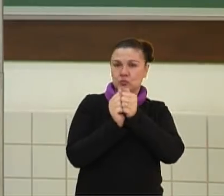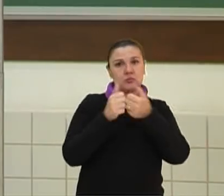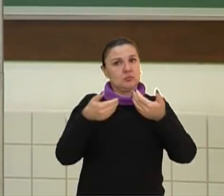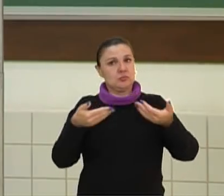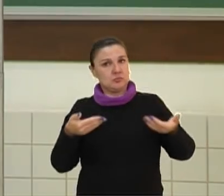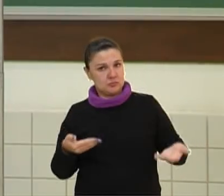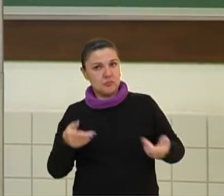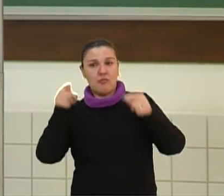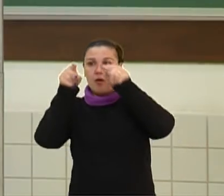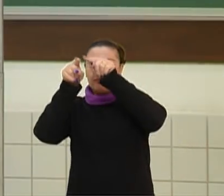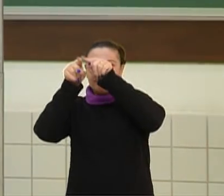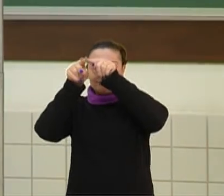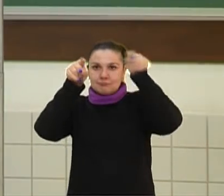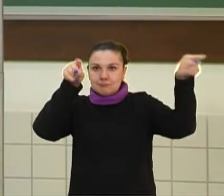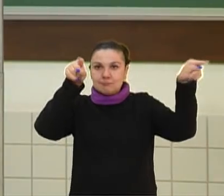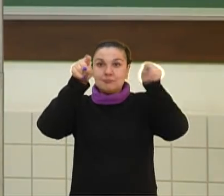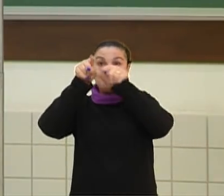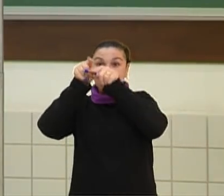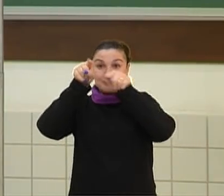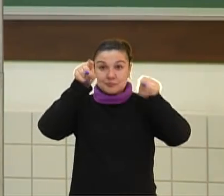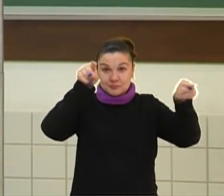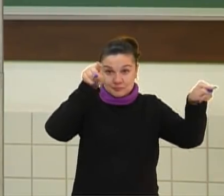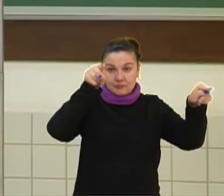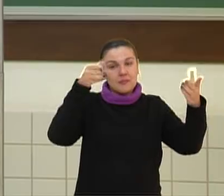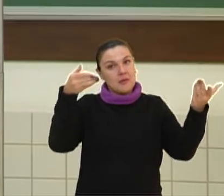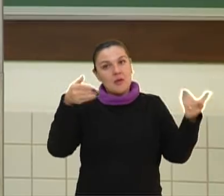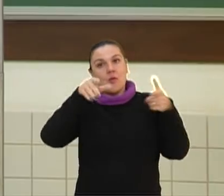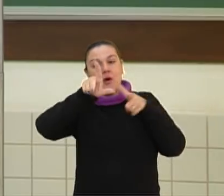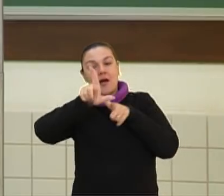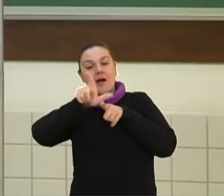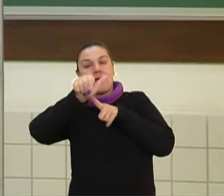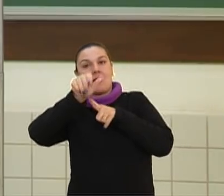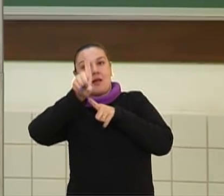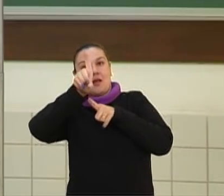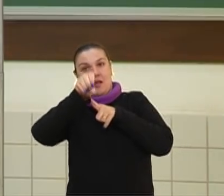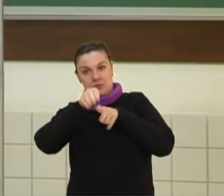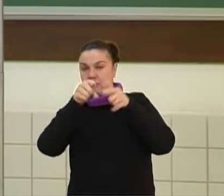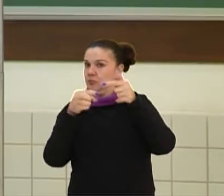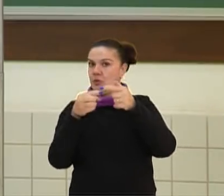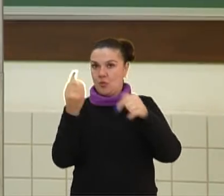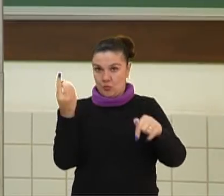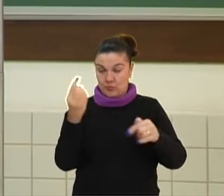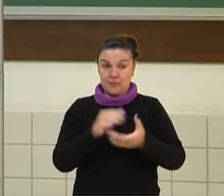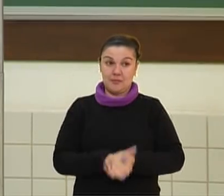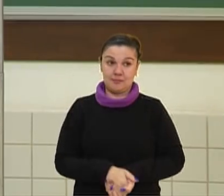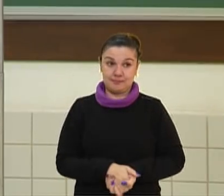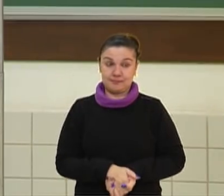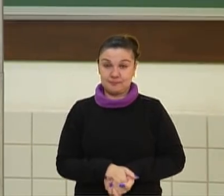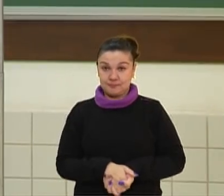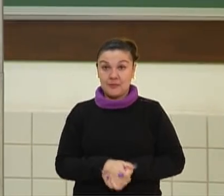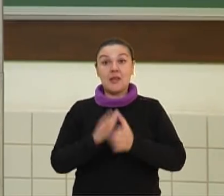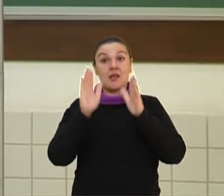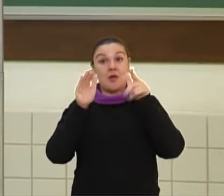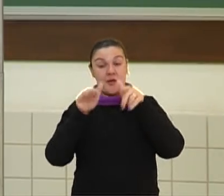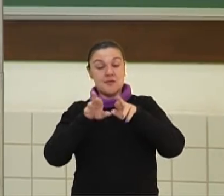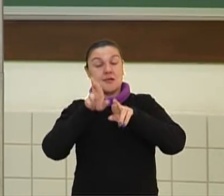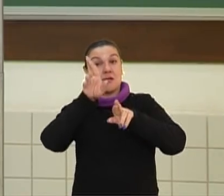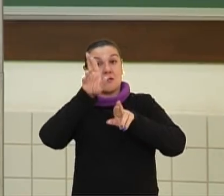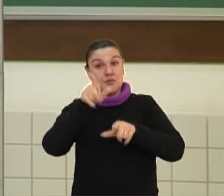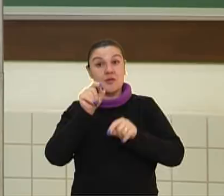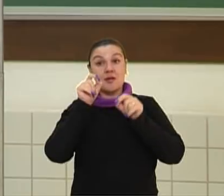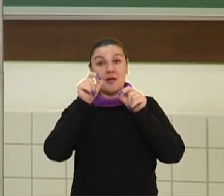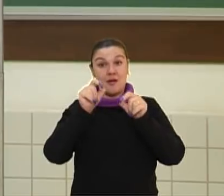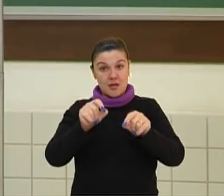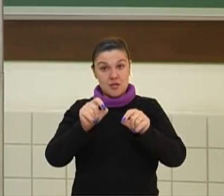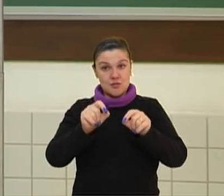for consecutivo, nós estamos formando o lado do polígono, tá bom? Não esqueça disso. Então, a diferença é